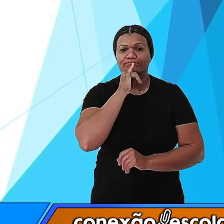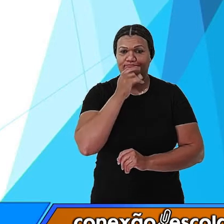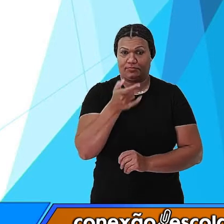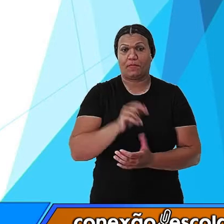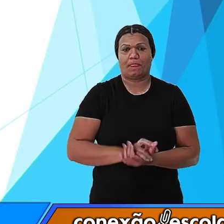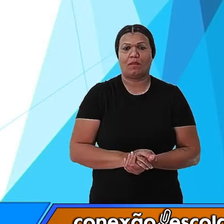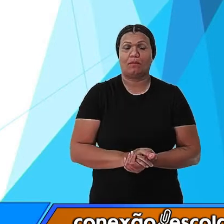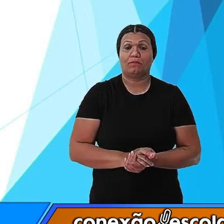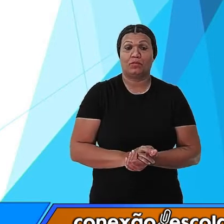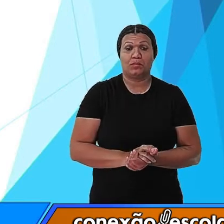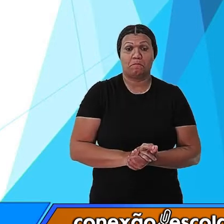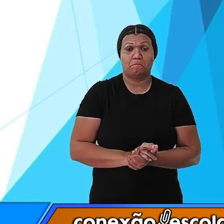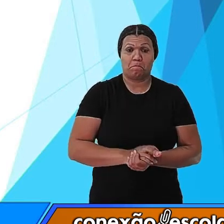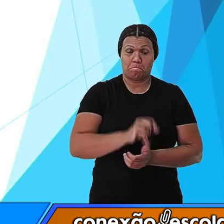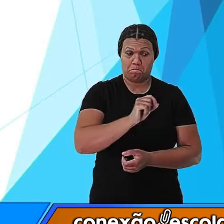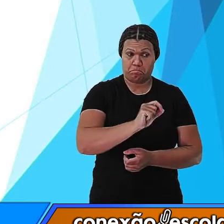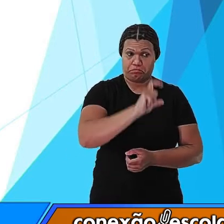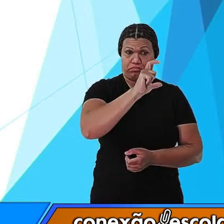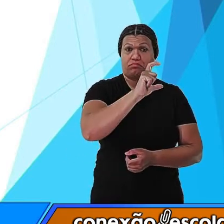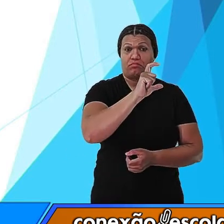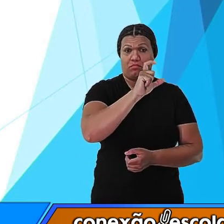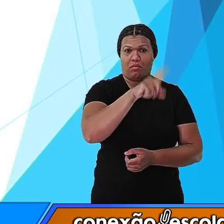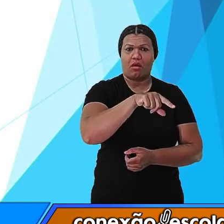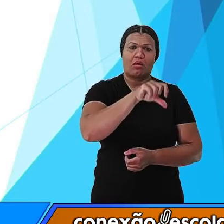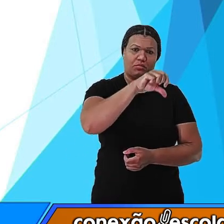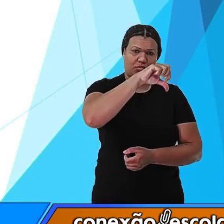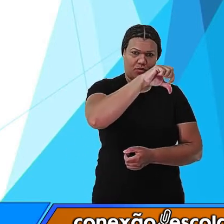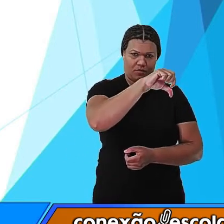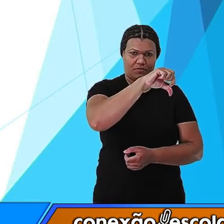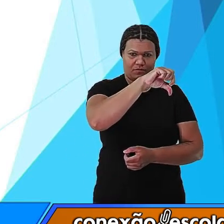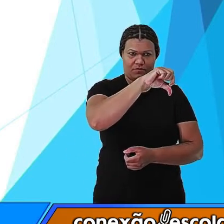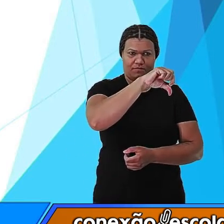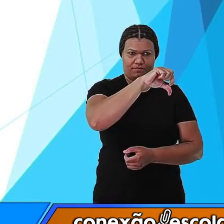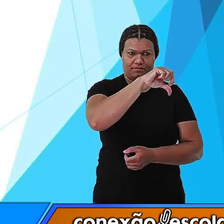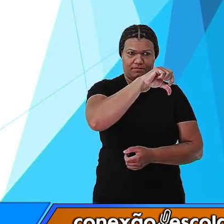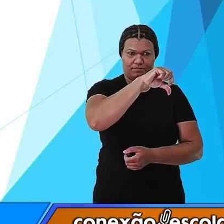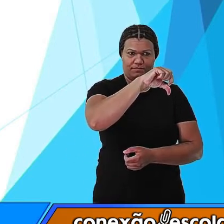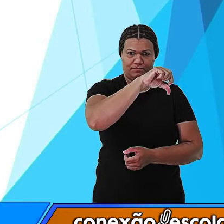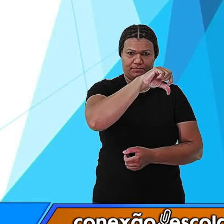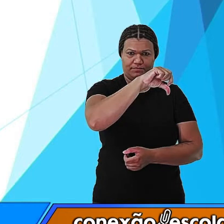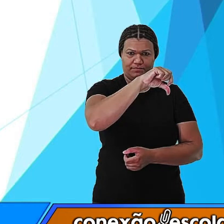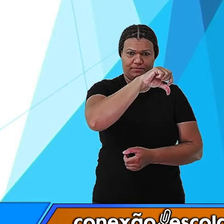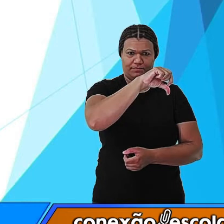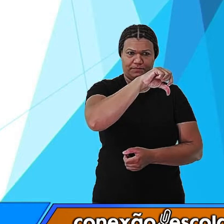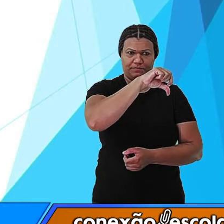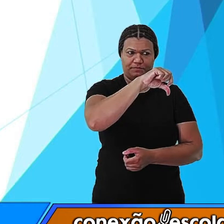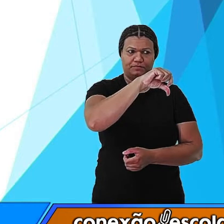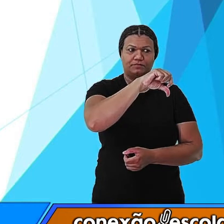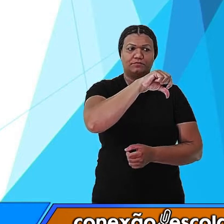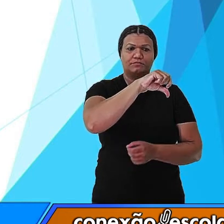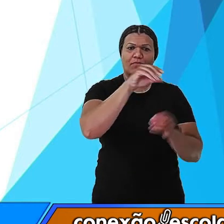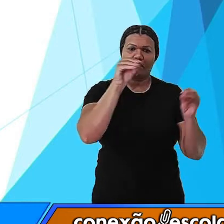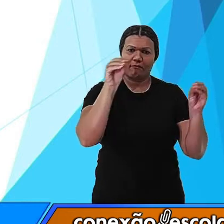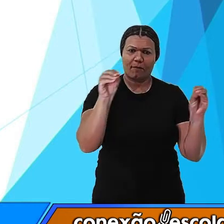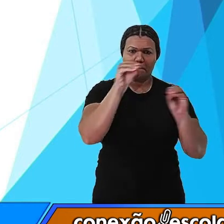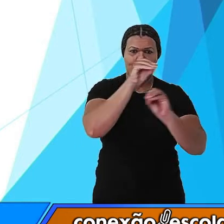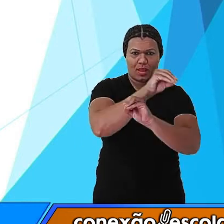Então, o maior algarismo aí seria o 9. Após o 9,